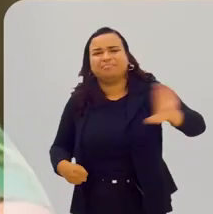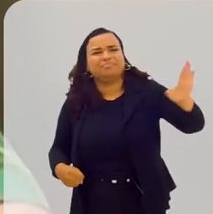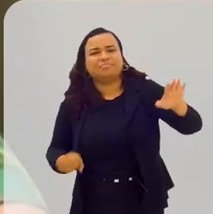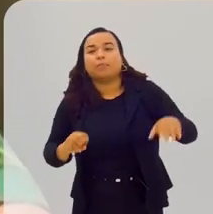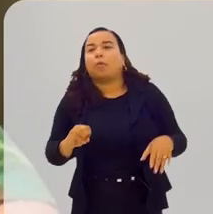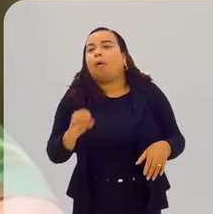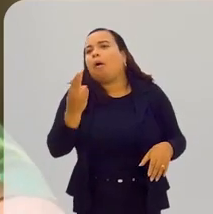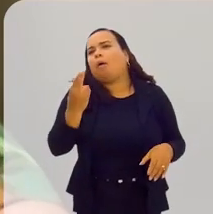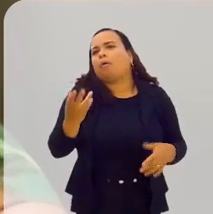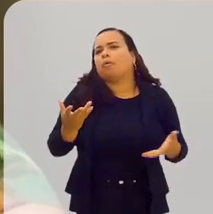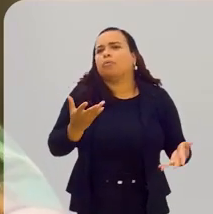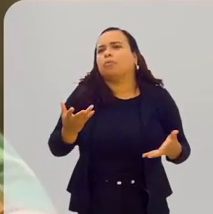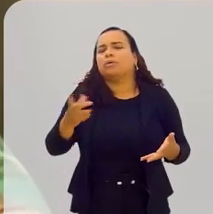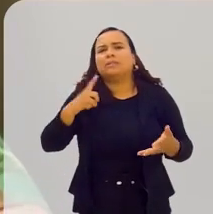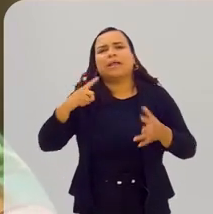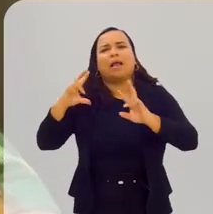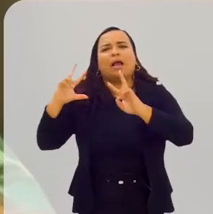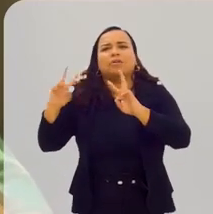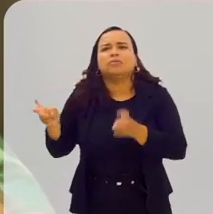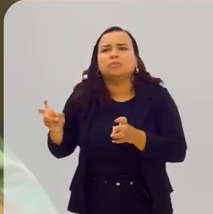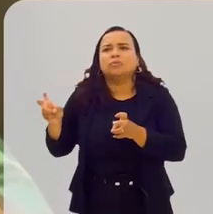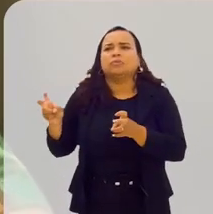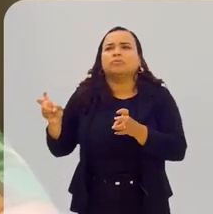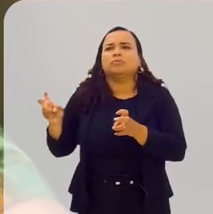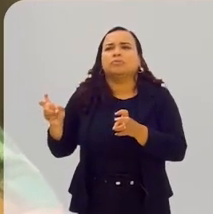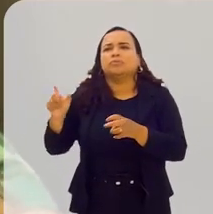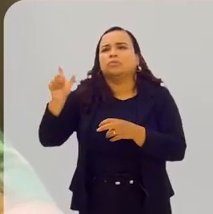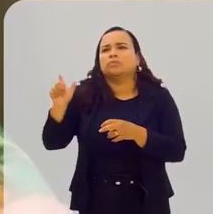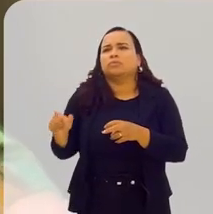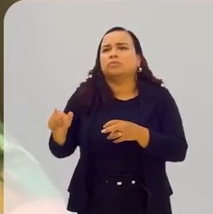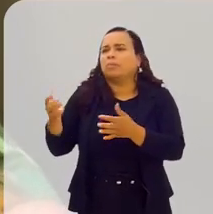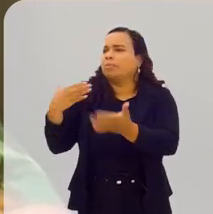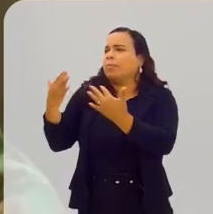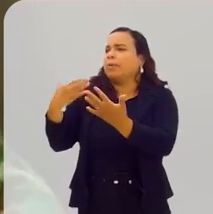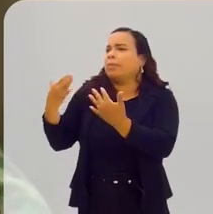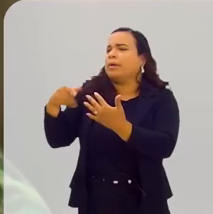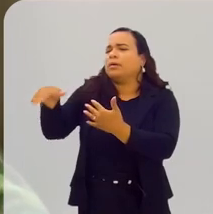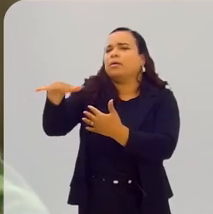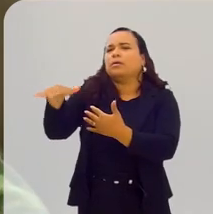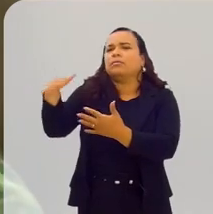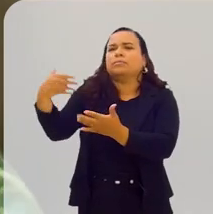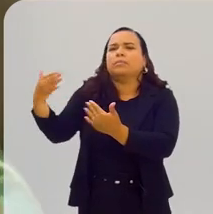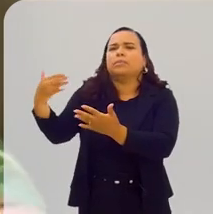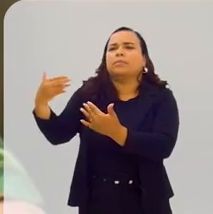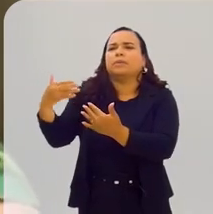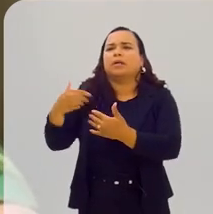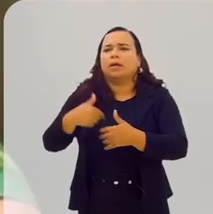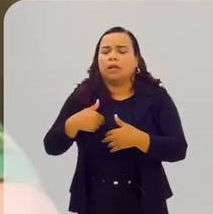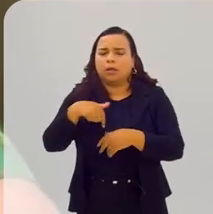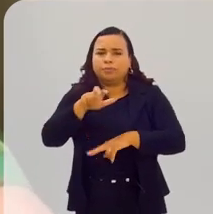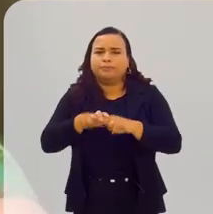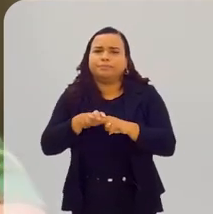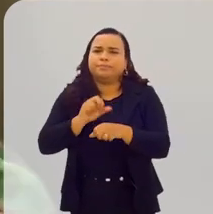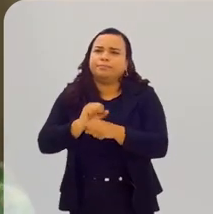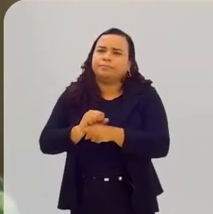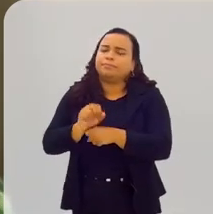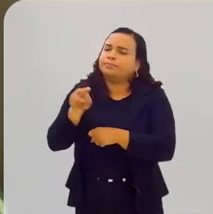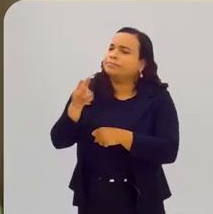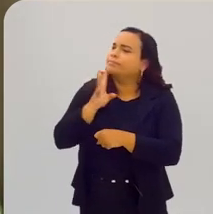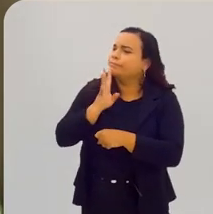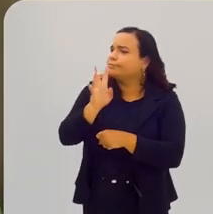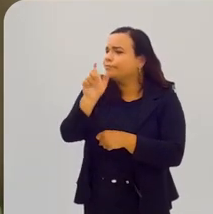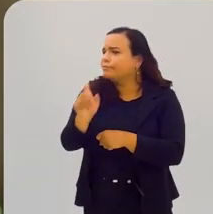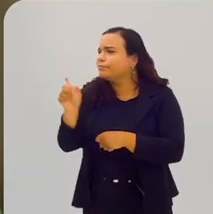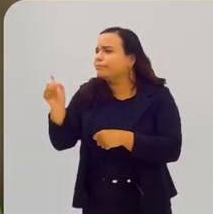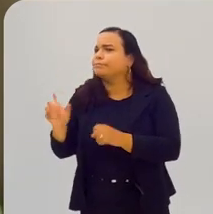ou então tá numa um assunto ali falando Daniela falando com João do corujão aí eu tô ali já